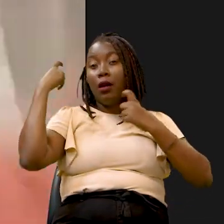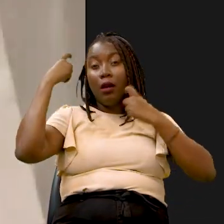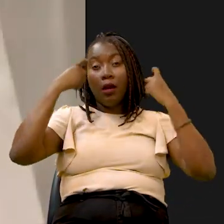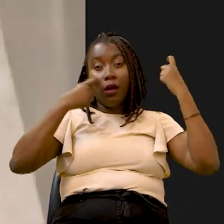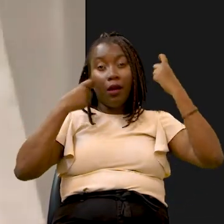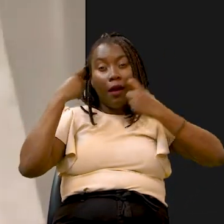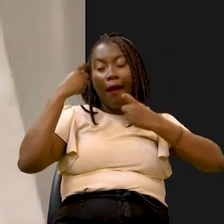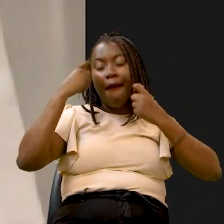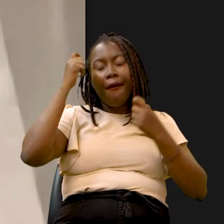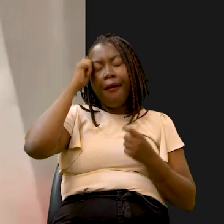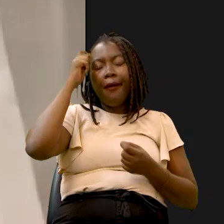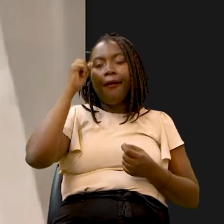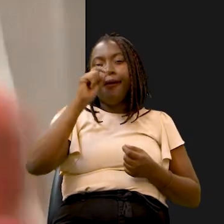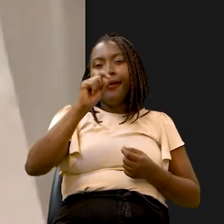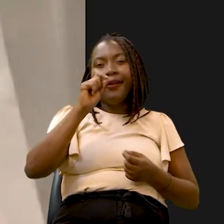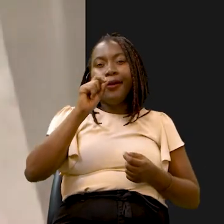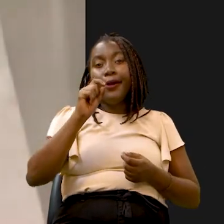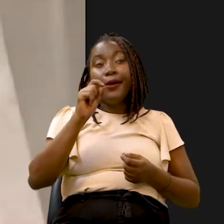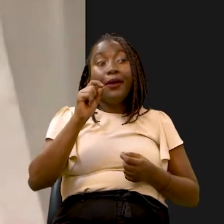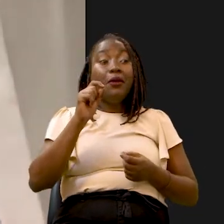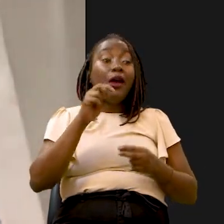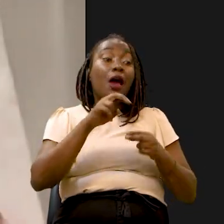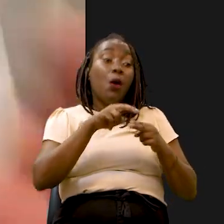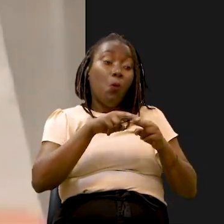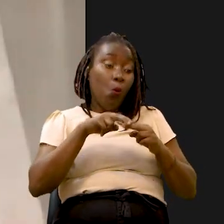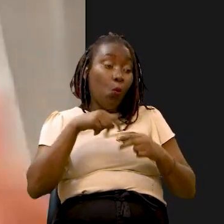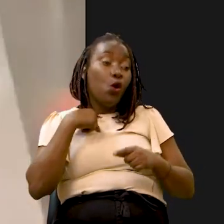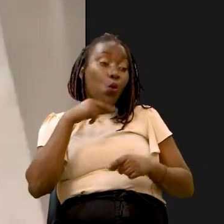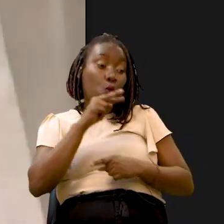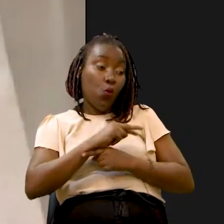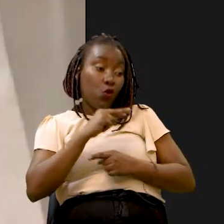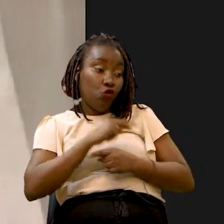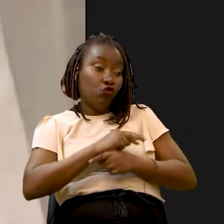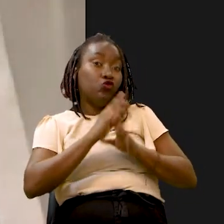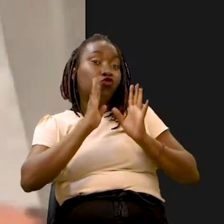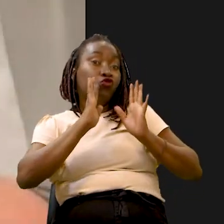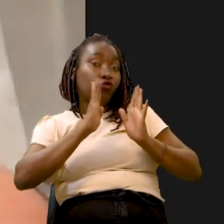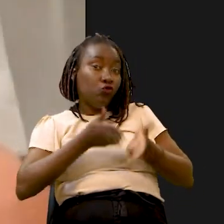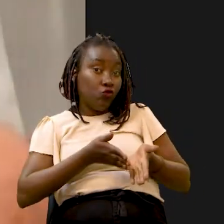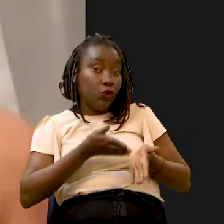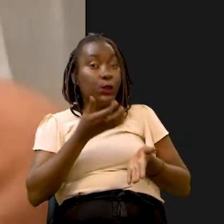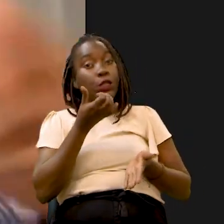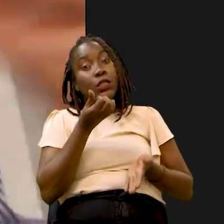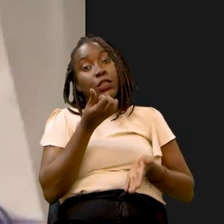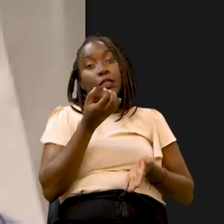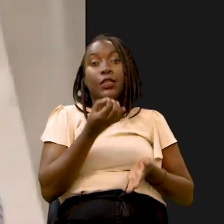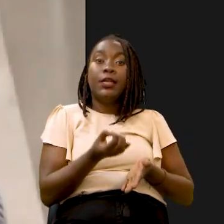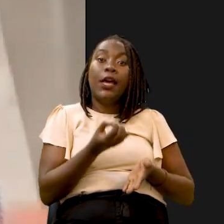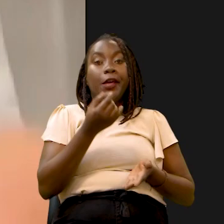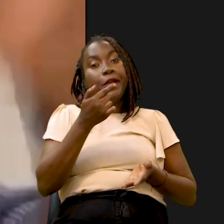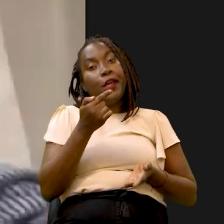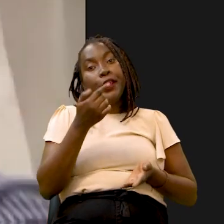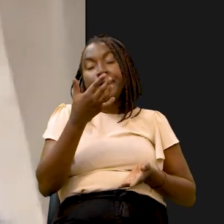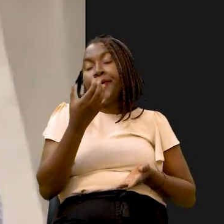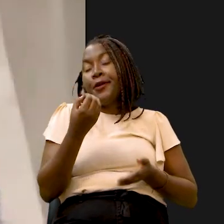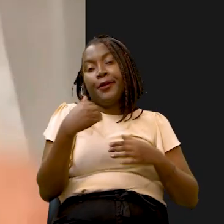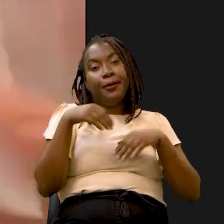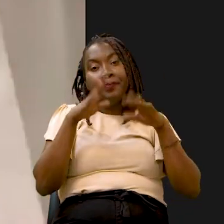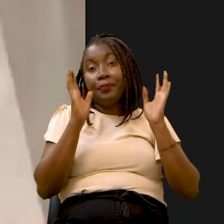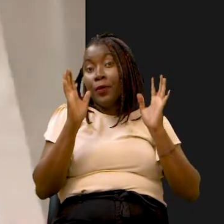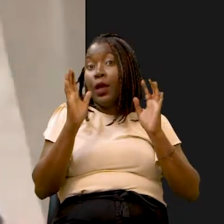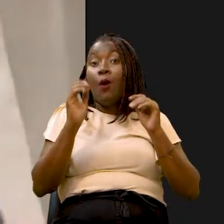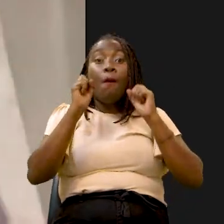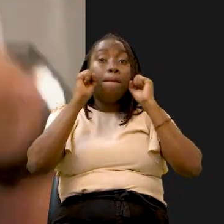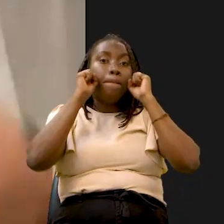é justamente essa ideia de que, porque usou o filtro solar 60,